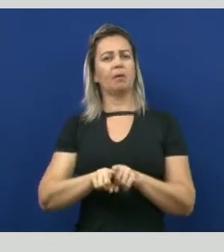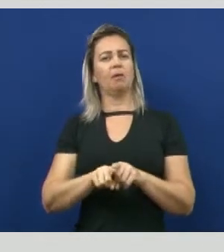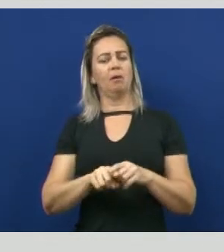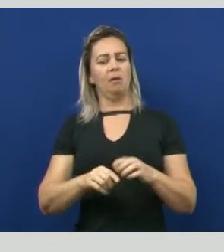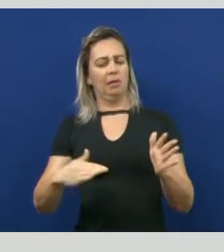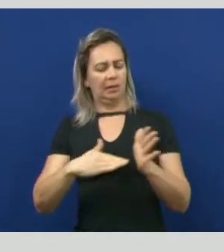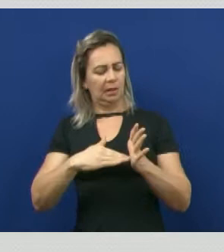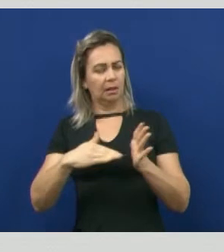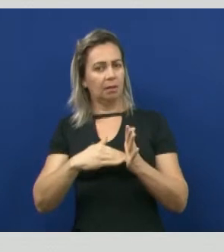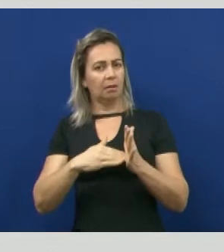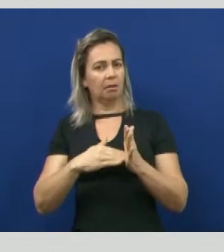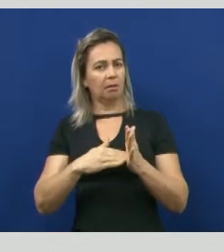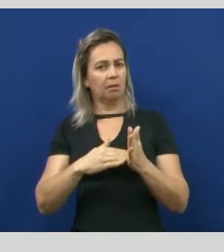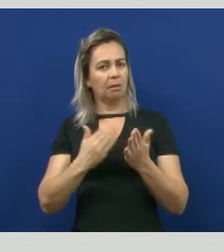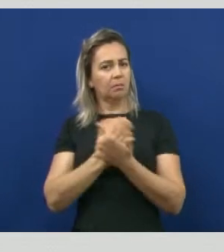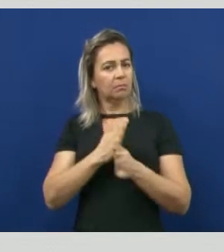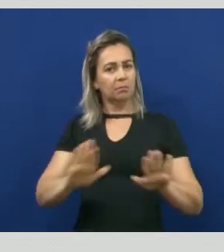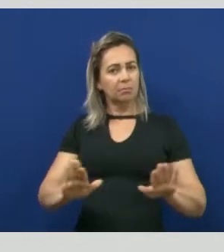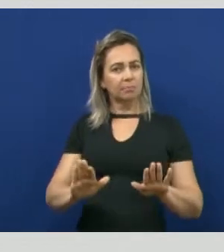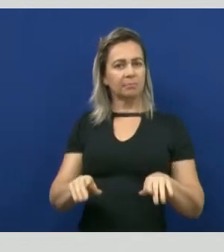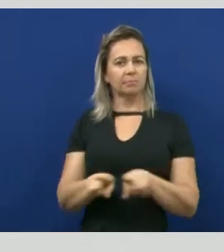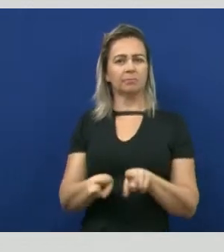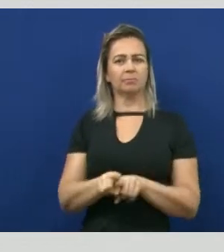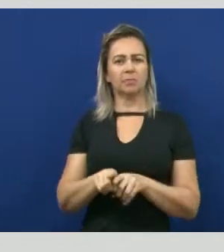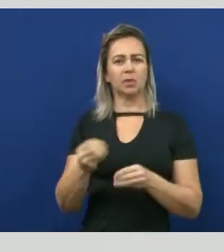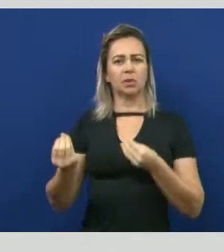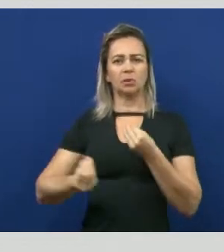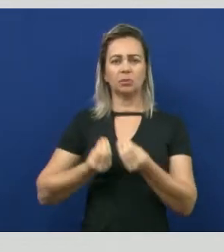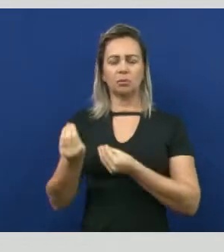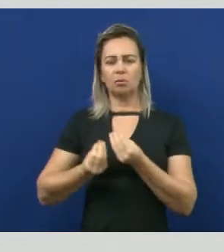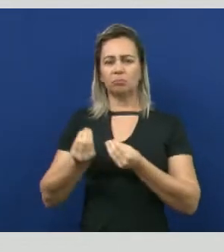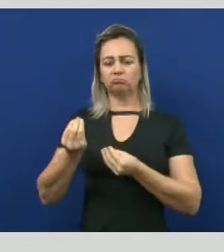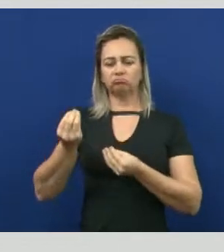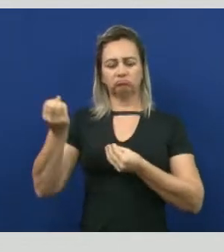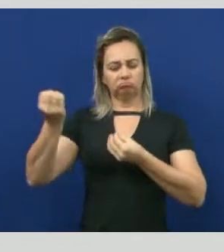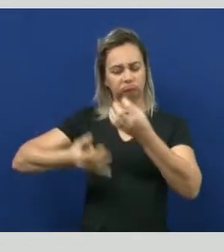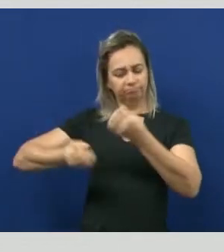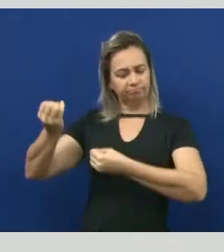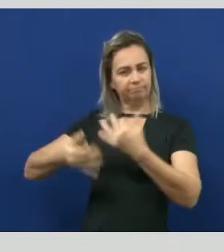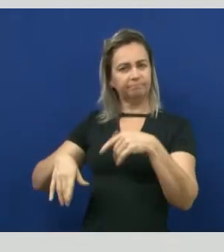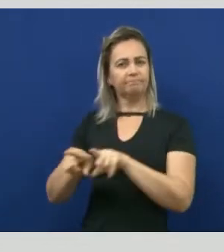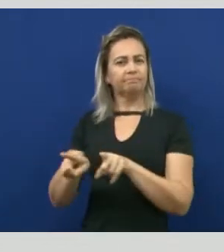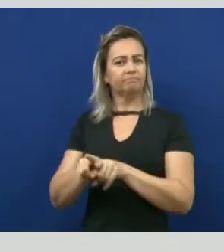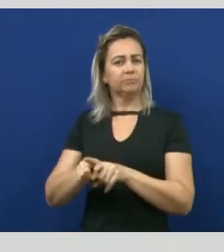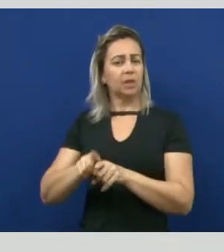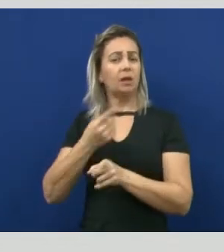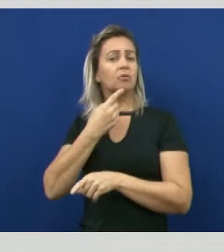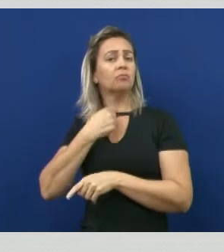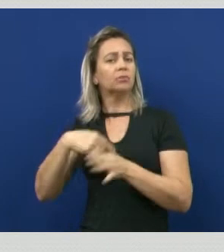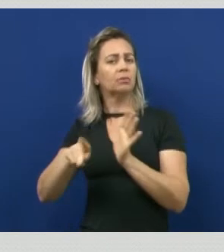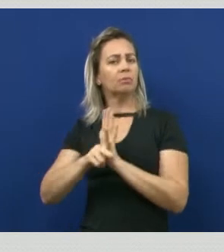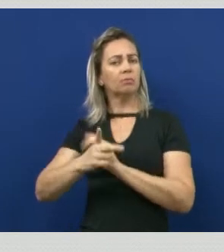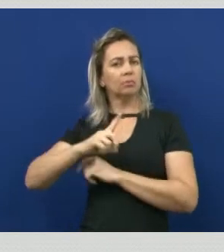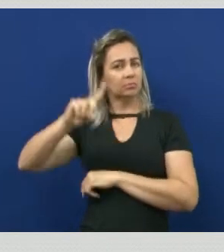partir do divino. Ele se explicava tudo e não tinha uma explicação porque era a vontade dele.